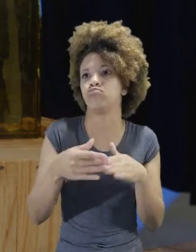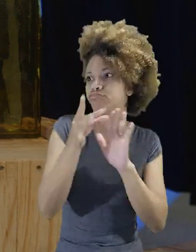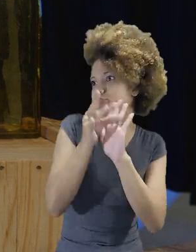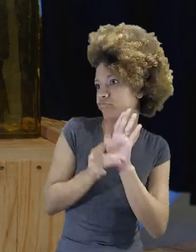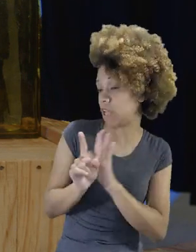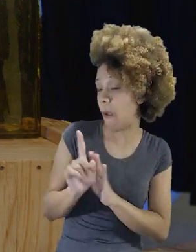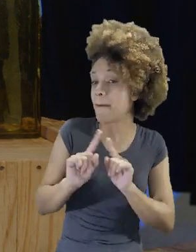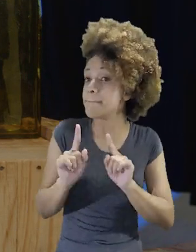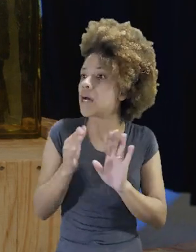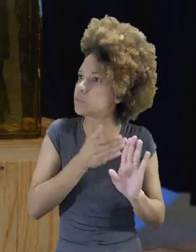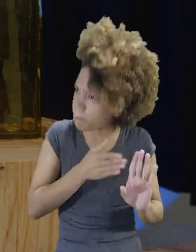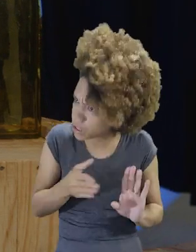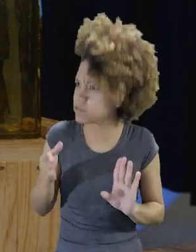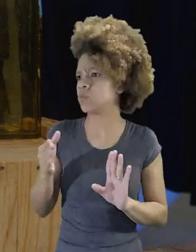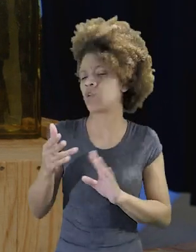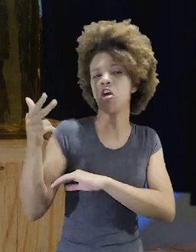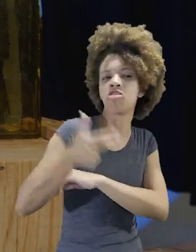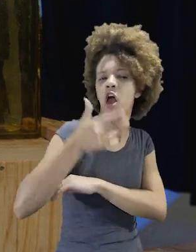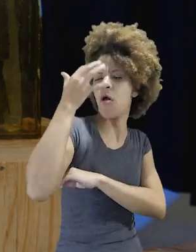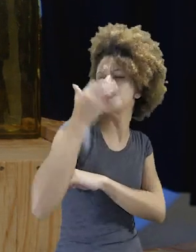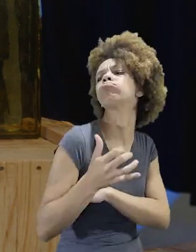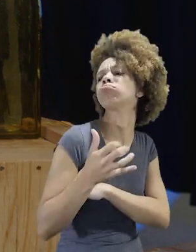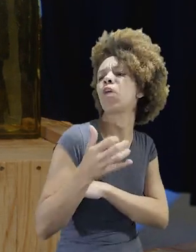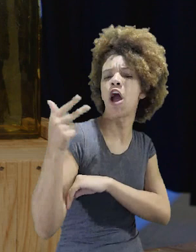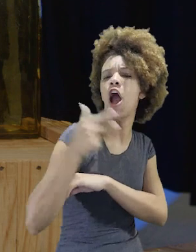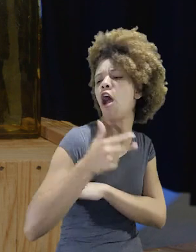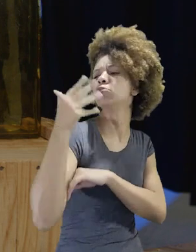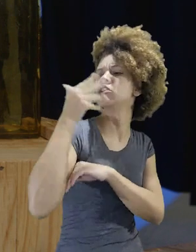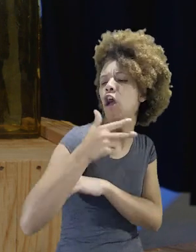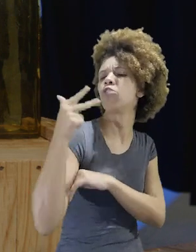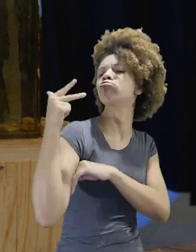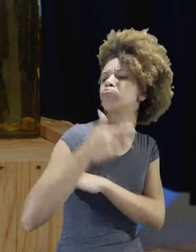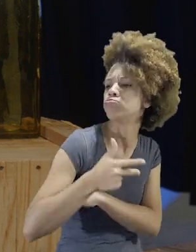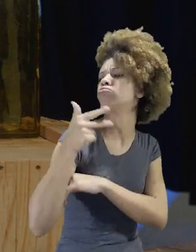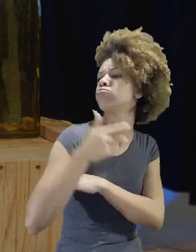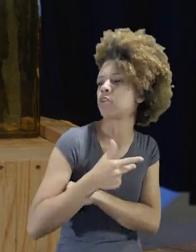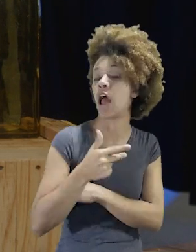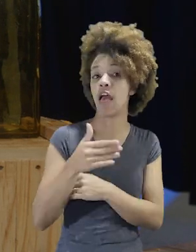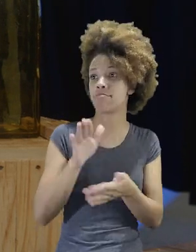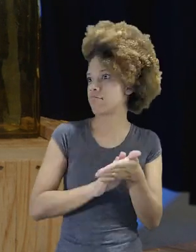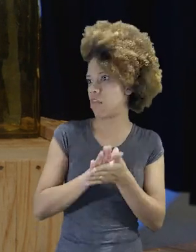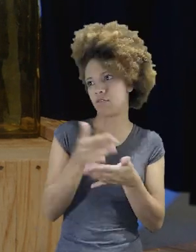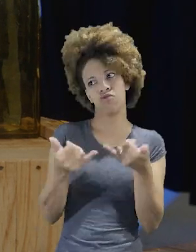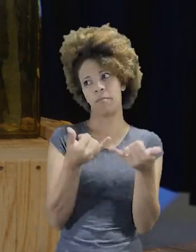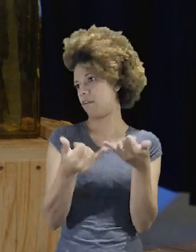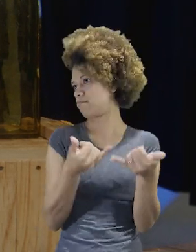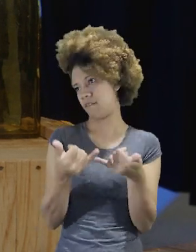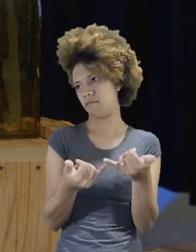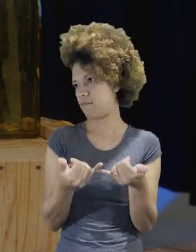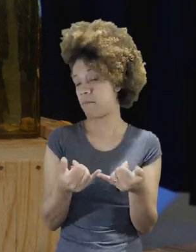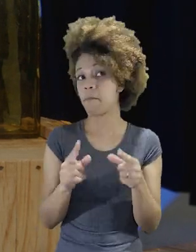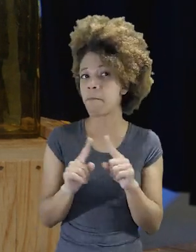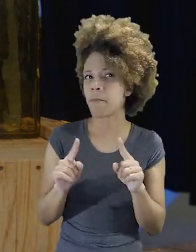os Tendas da coisa mas durante muito tempo rapper Seríssimo o rap não não se metia em nenhum tipo de de